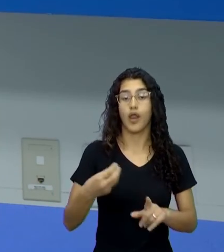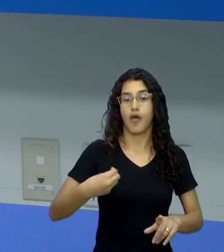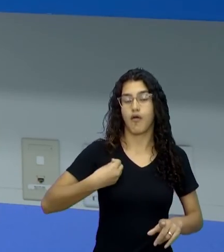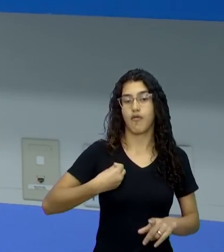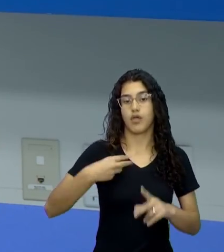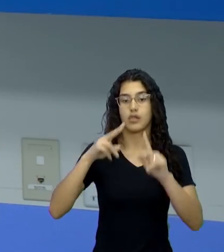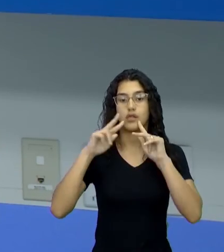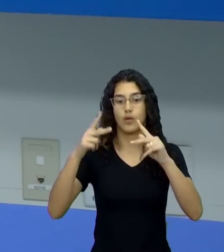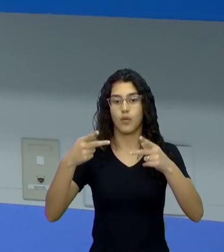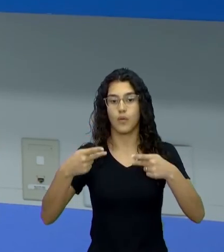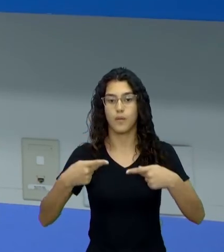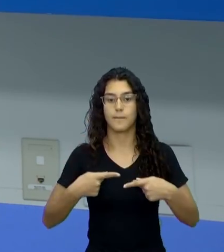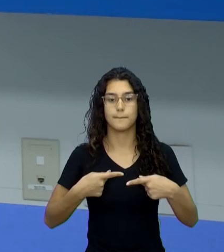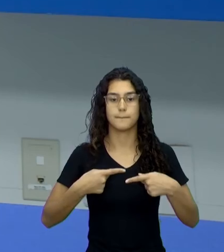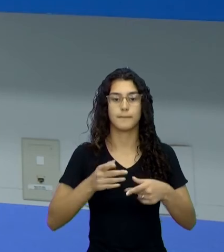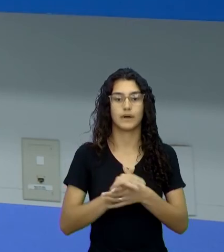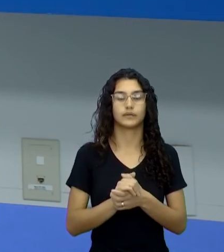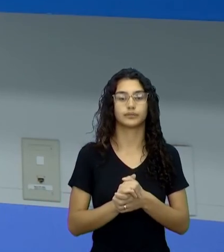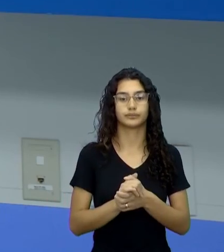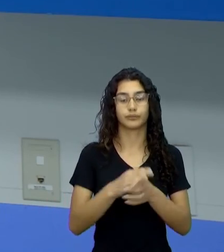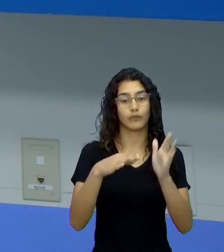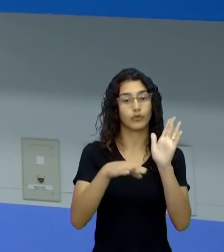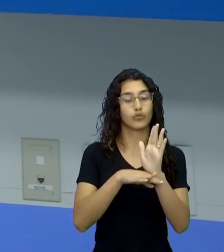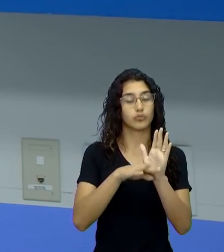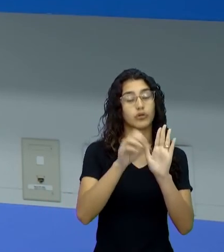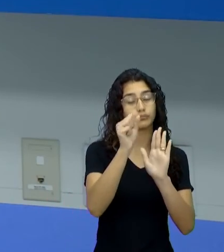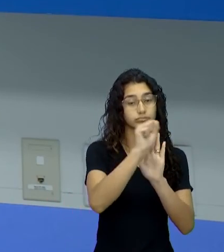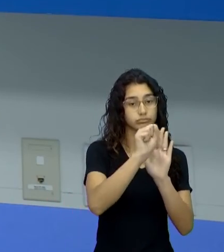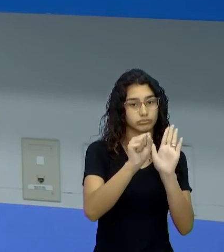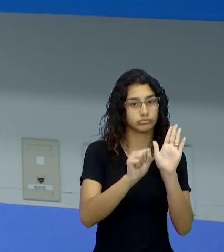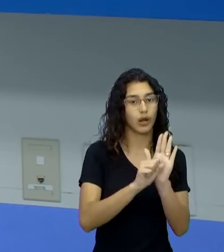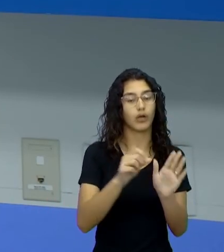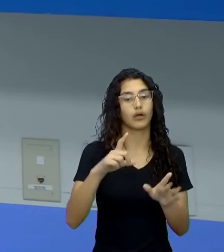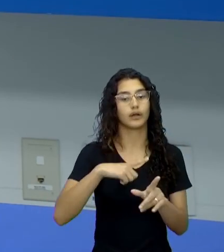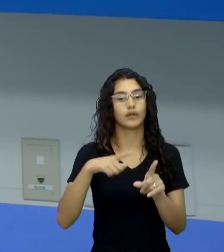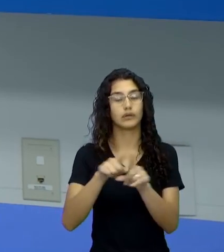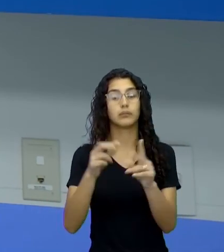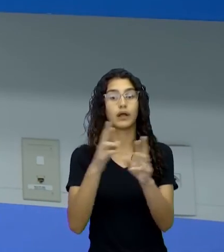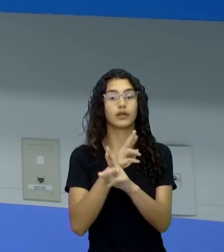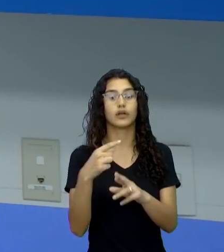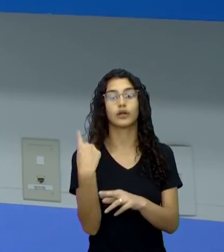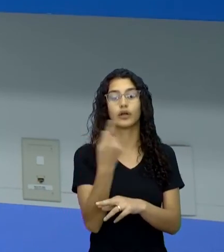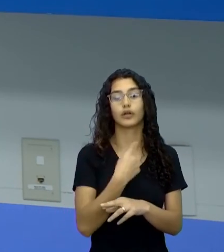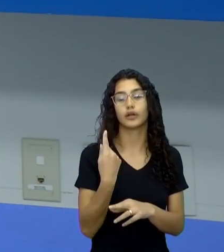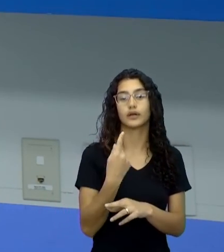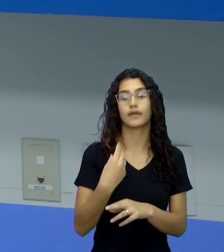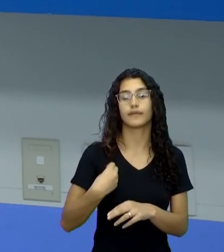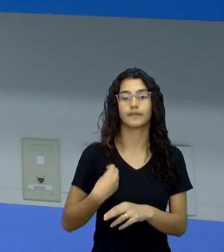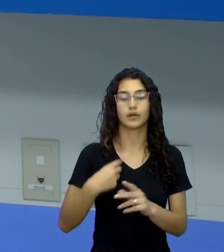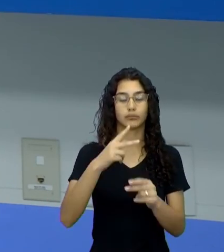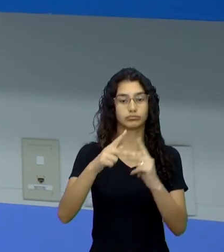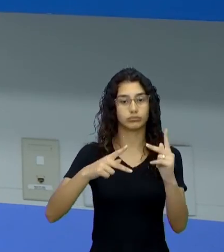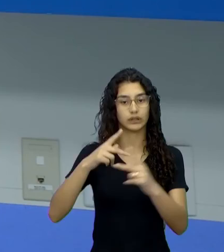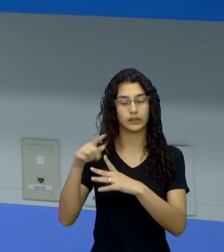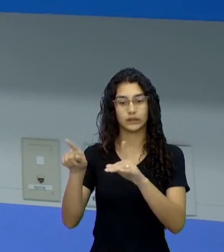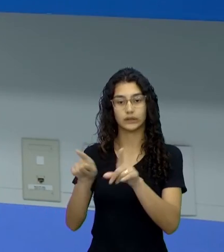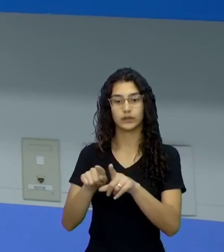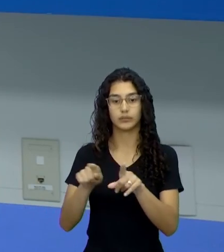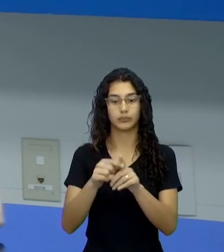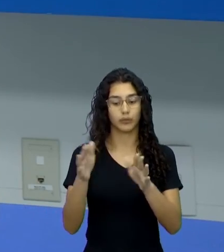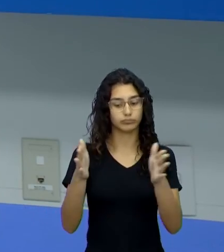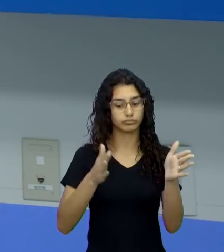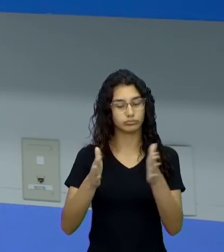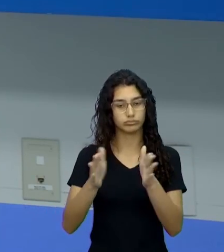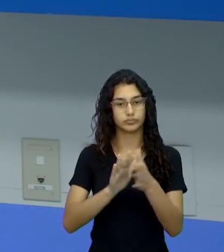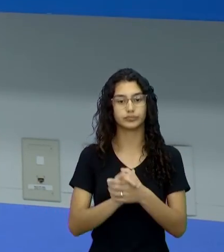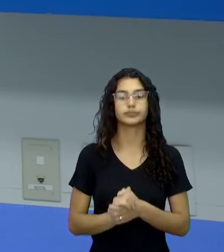humana né nesses últimos séculos eh que tem a ver com a com a nossa relação com o nosso planeta com o nosso meio